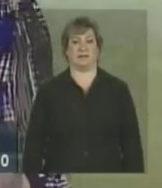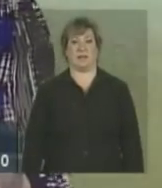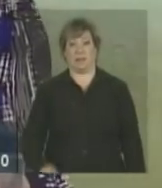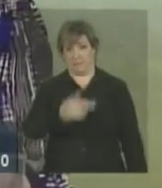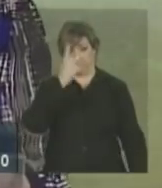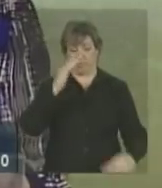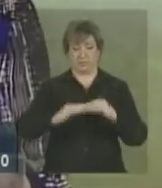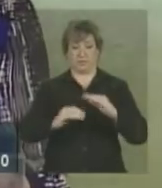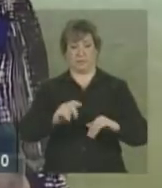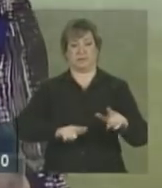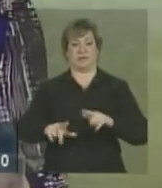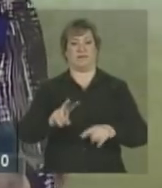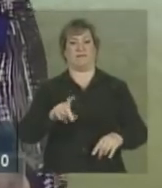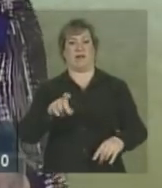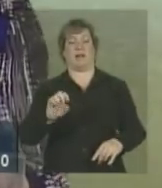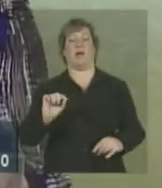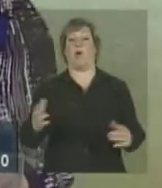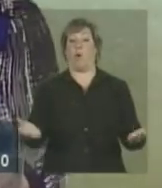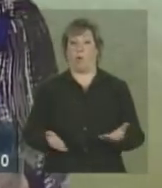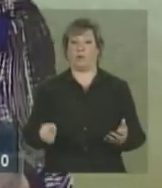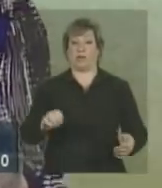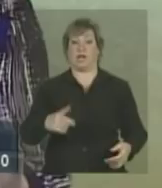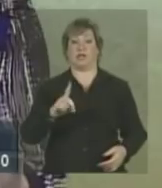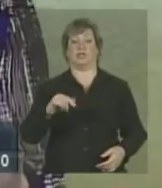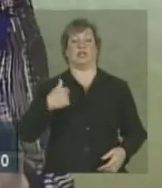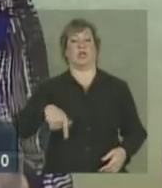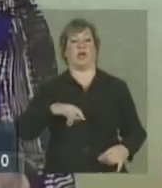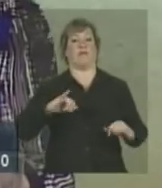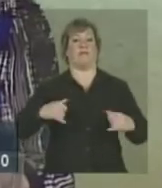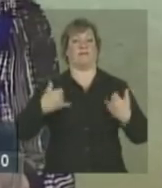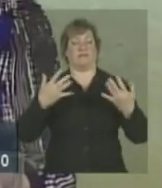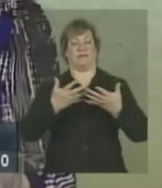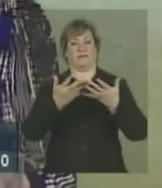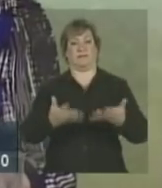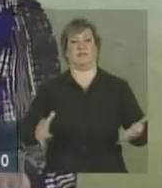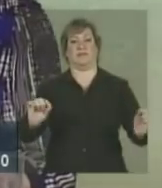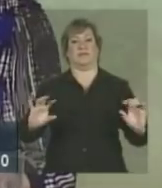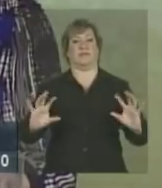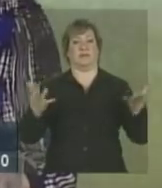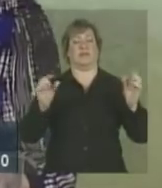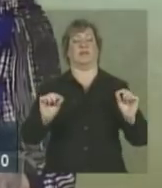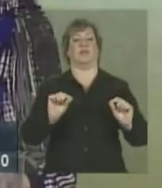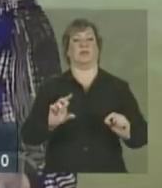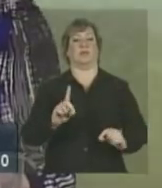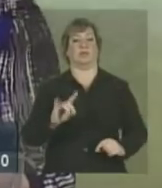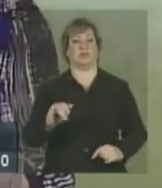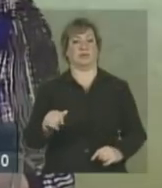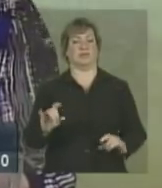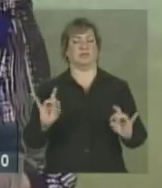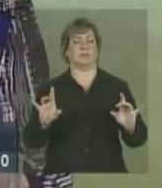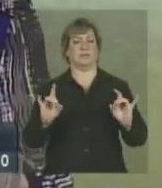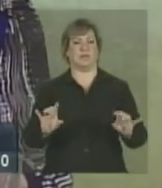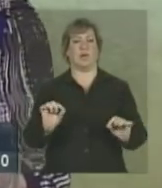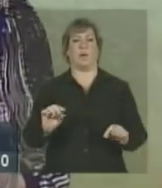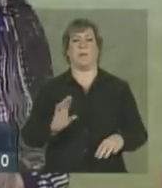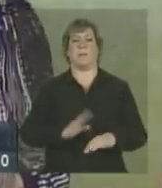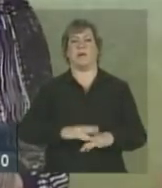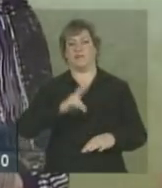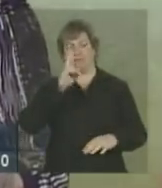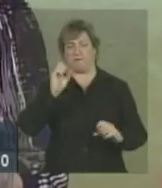Hoje é um dia em que nós estamos comemorando justamente o que existe de mais